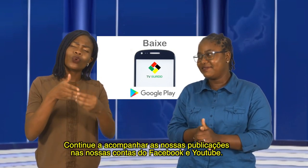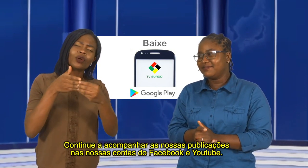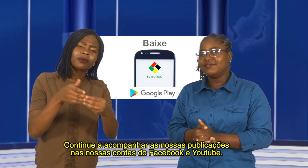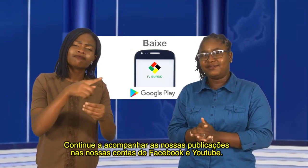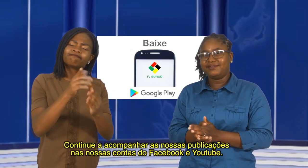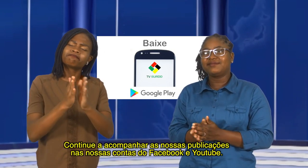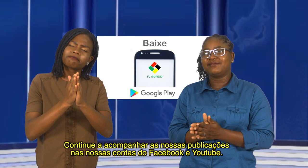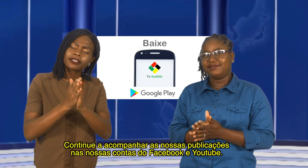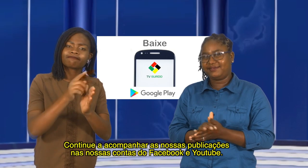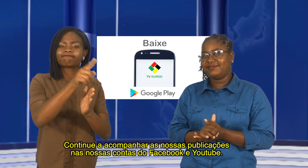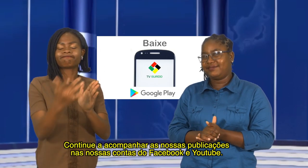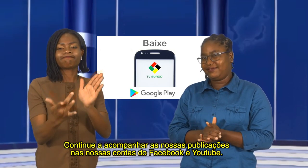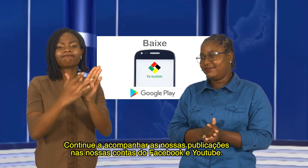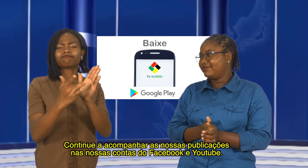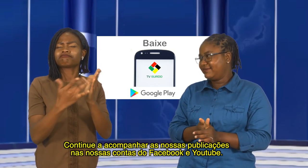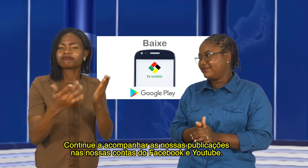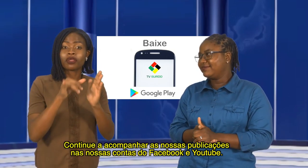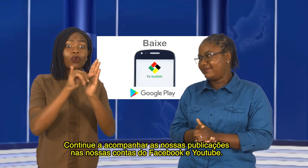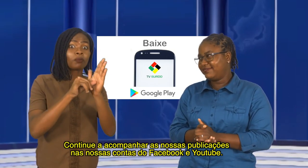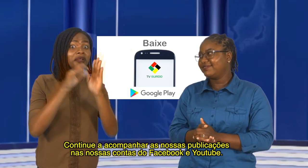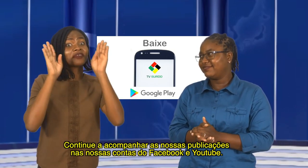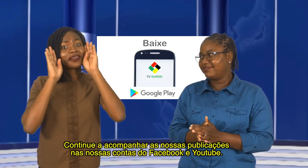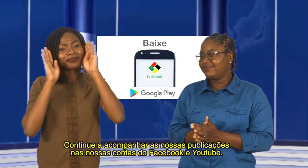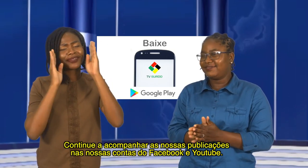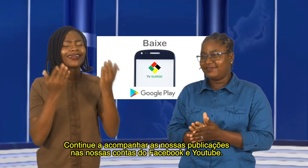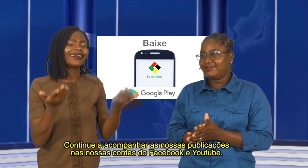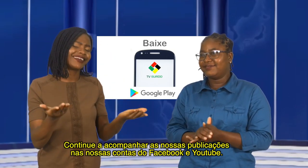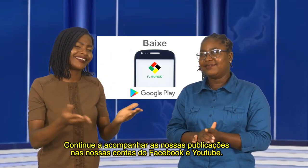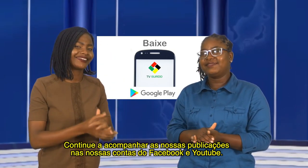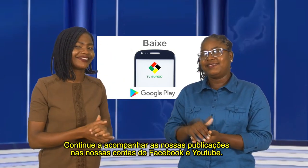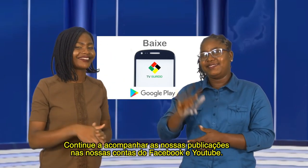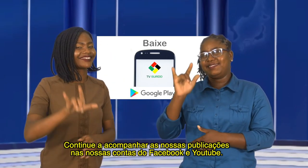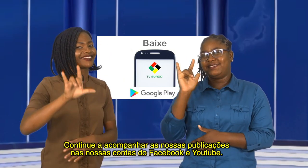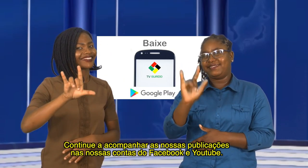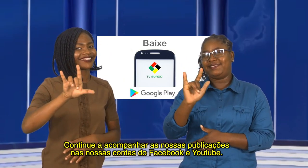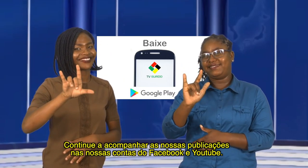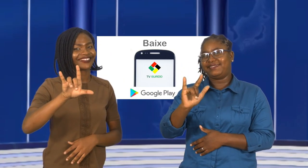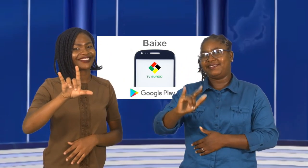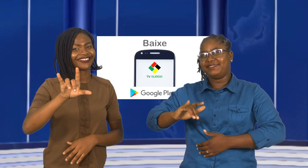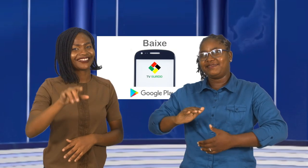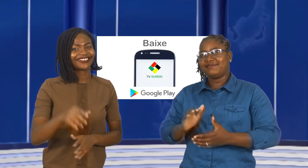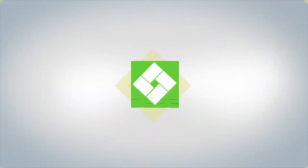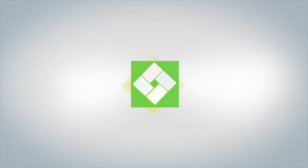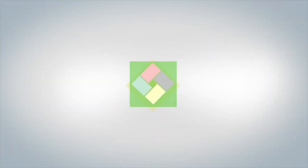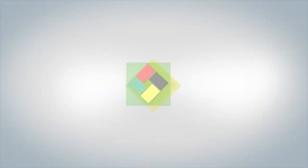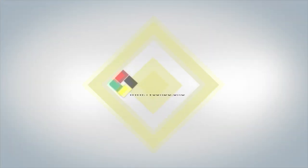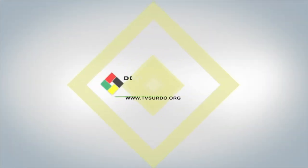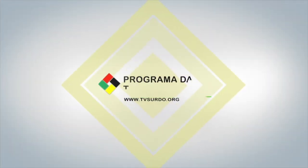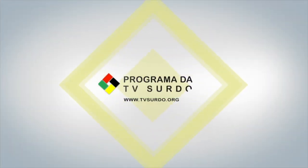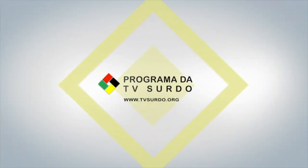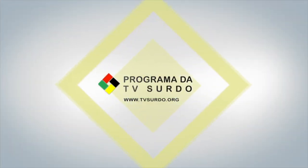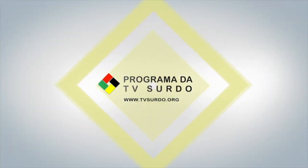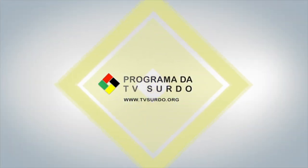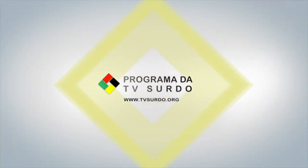a acompanhar as nossas publicações nas nossas contas do Facebook e Youtube Música Música